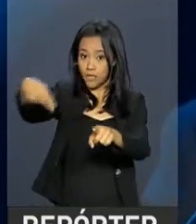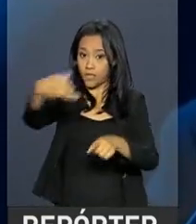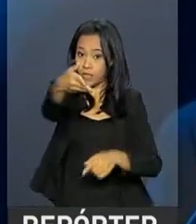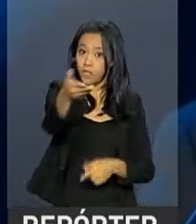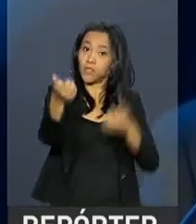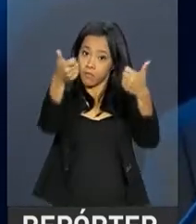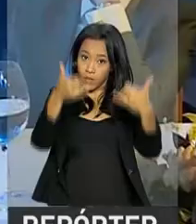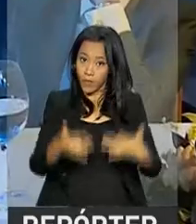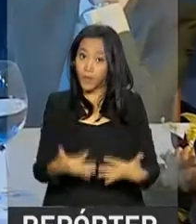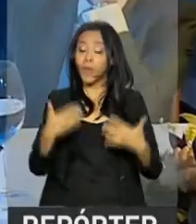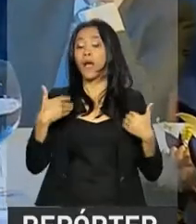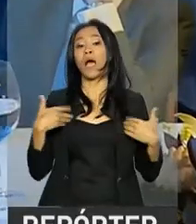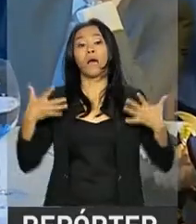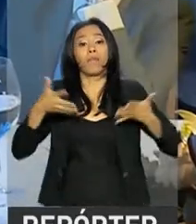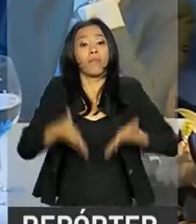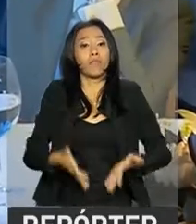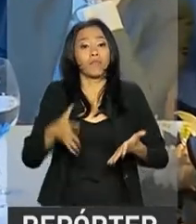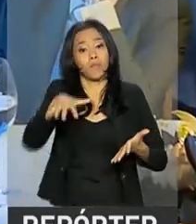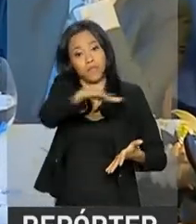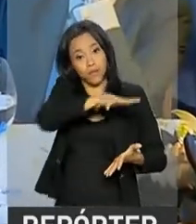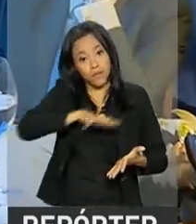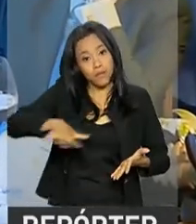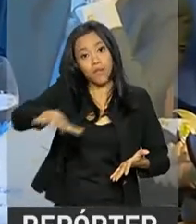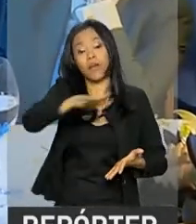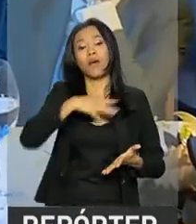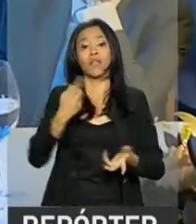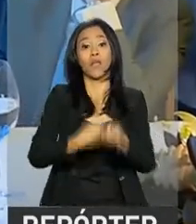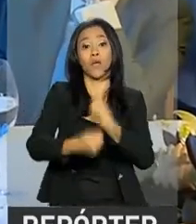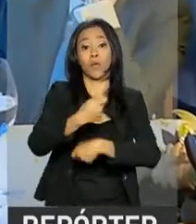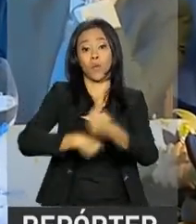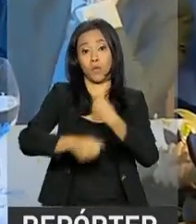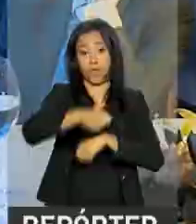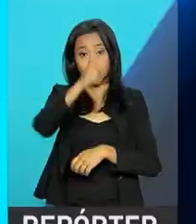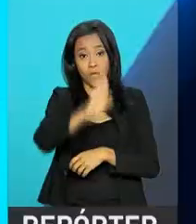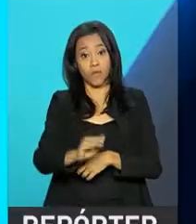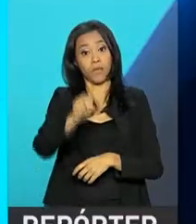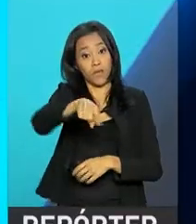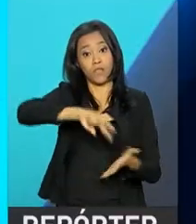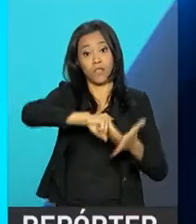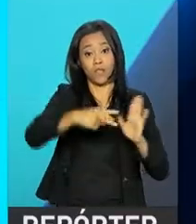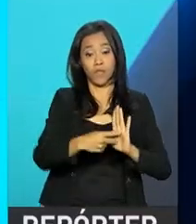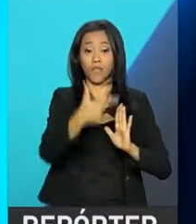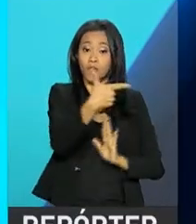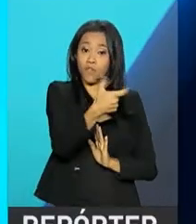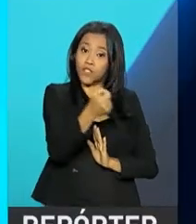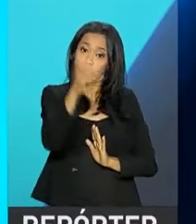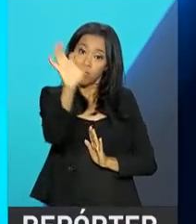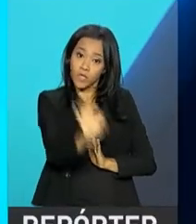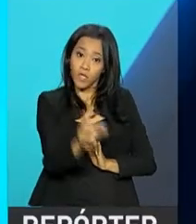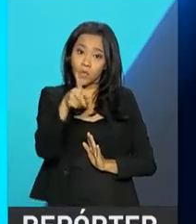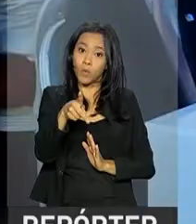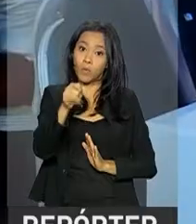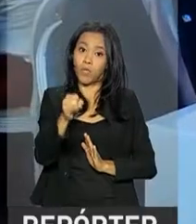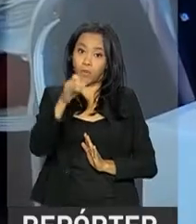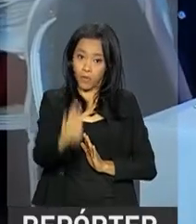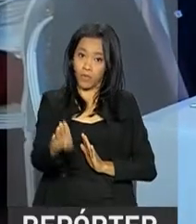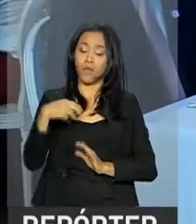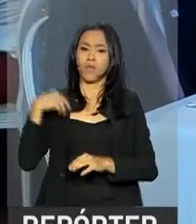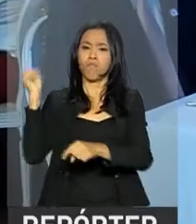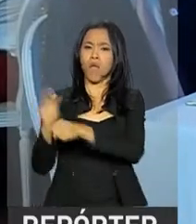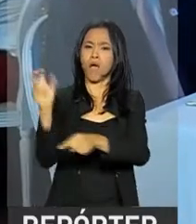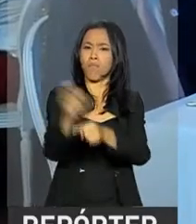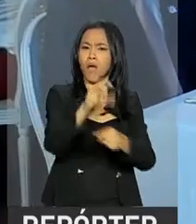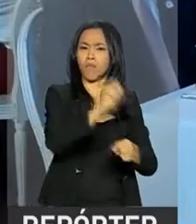a participação do setor na economia brasileira, que representa 21% do Produto Interno Bruto e emprega mais de